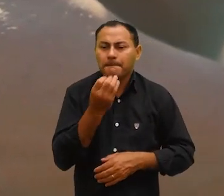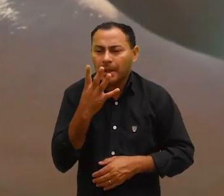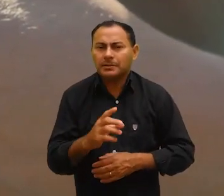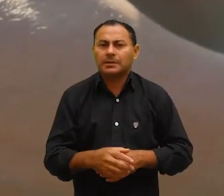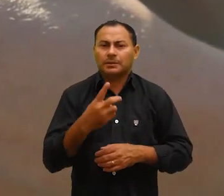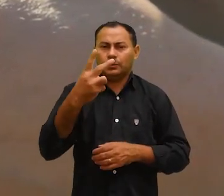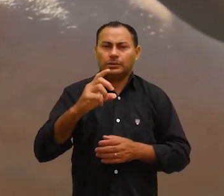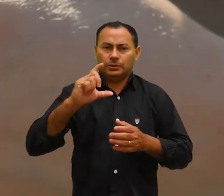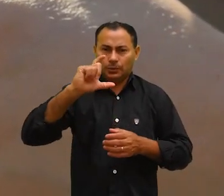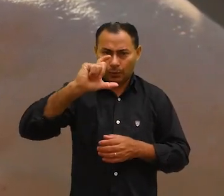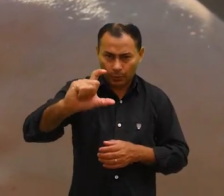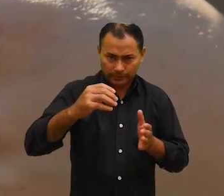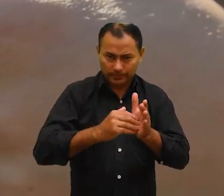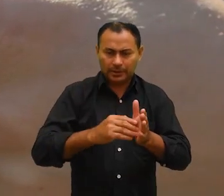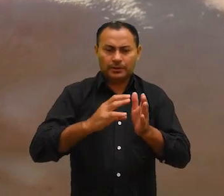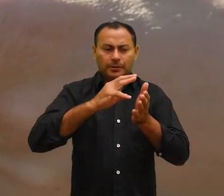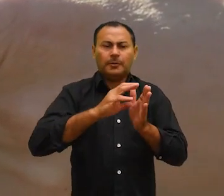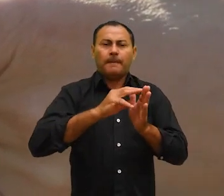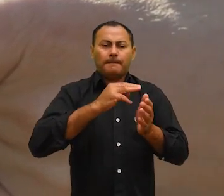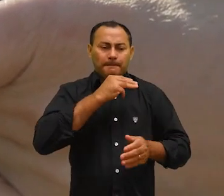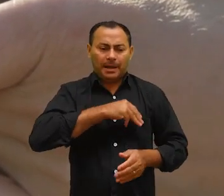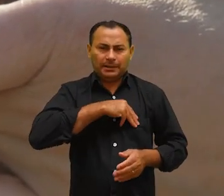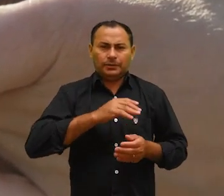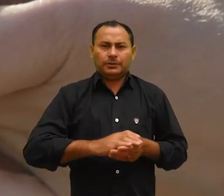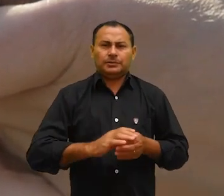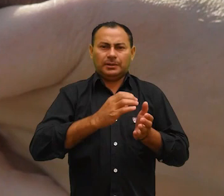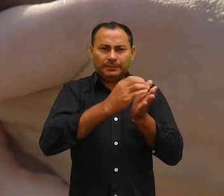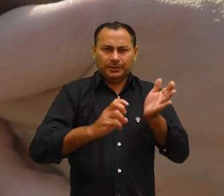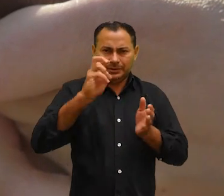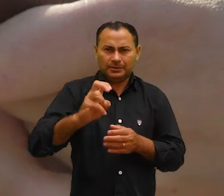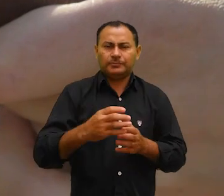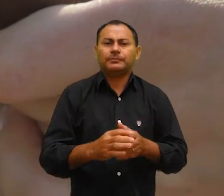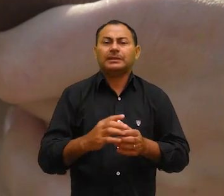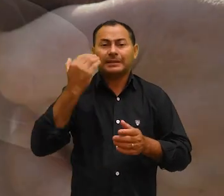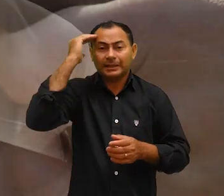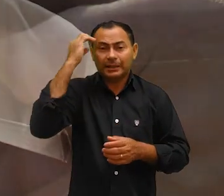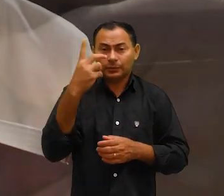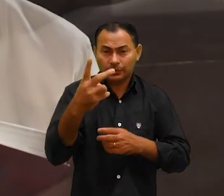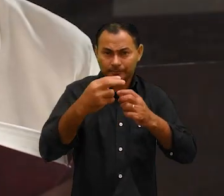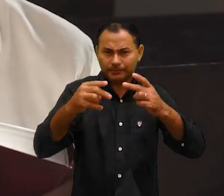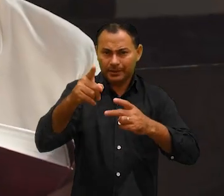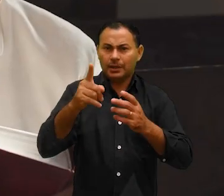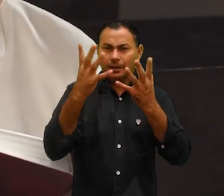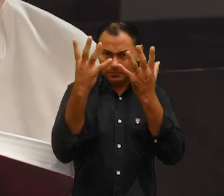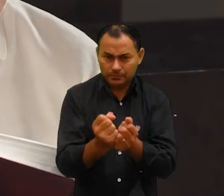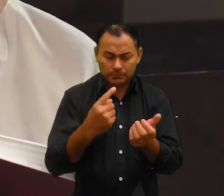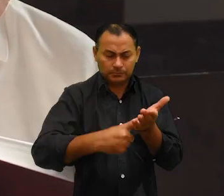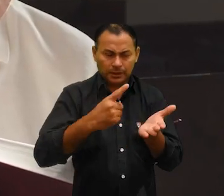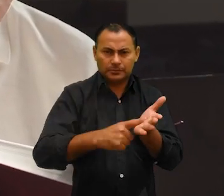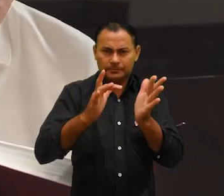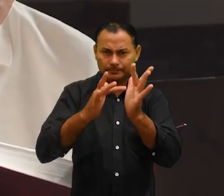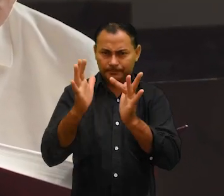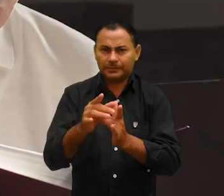bem esses 2 últimos parágrafos de Mateus capítulo 5, precisamos entender 2 coisas. Se você já assumiu um compromisso